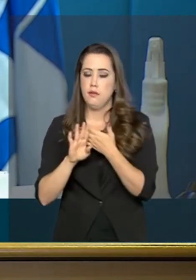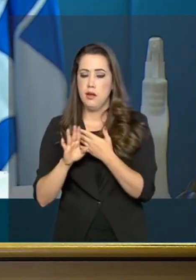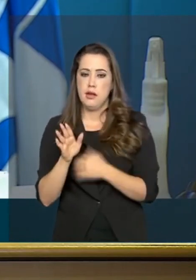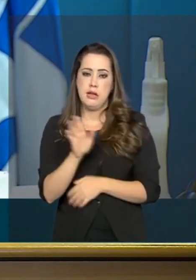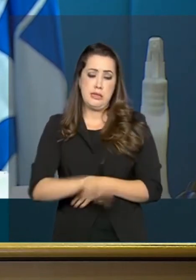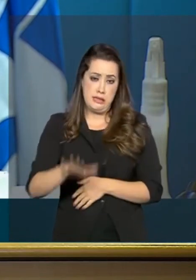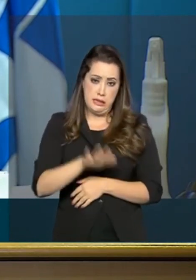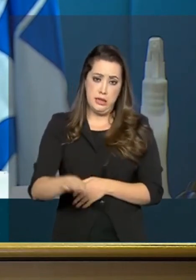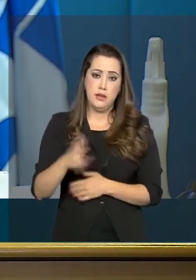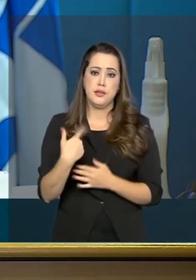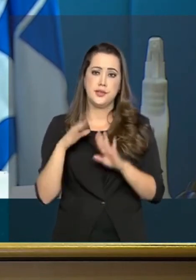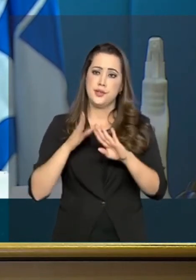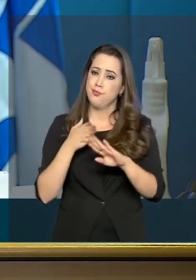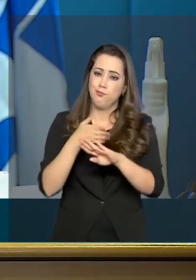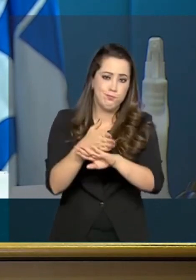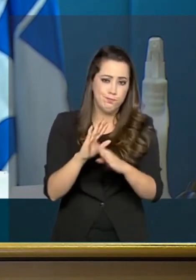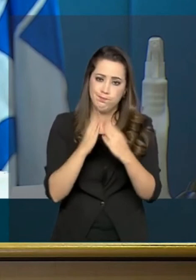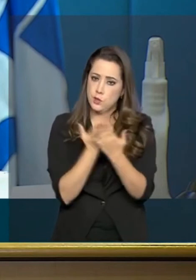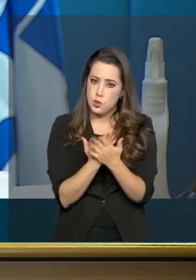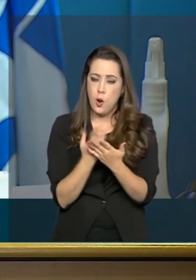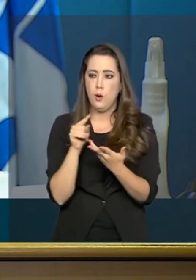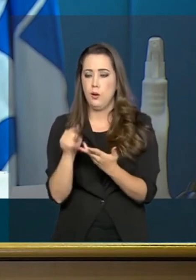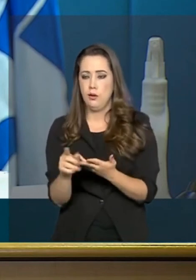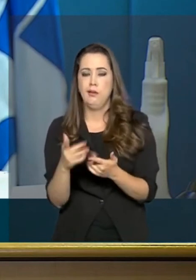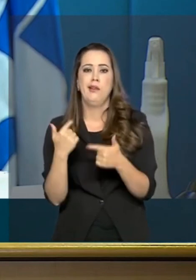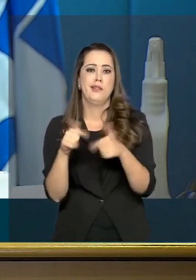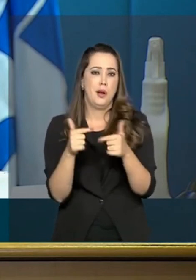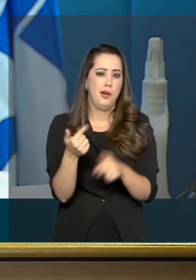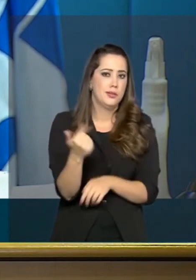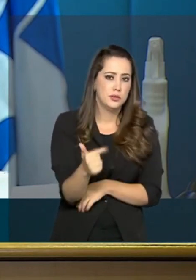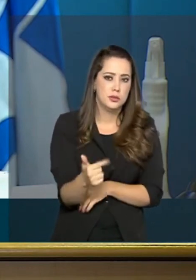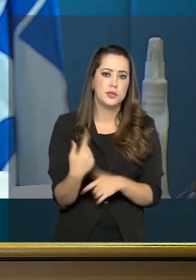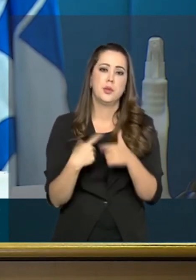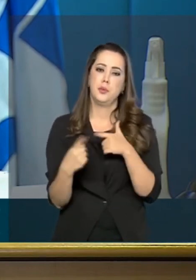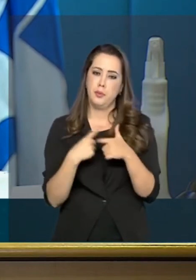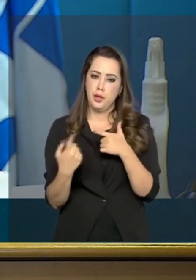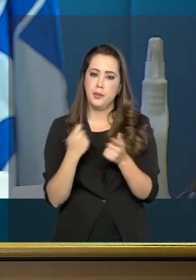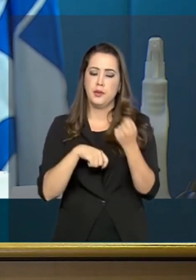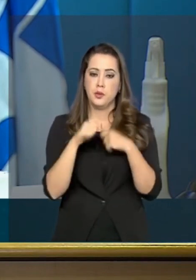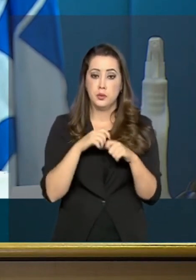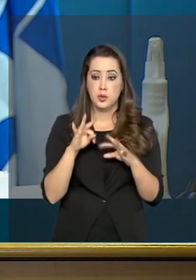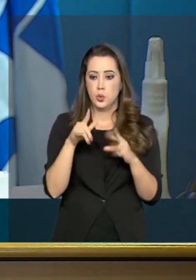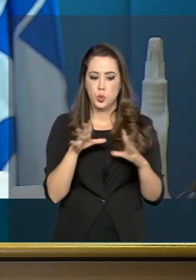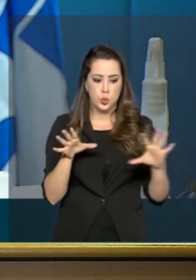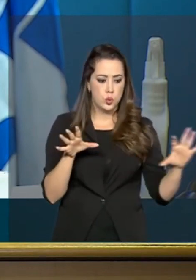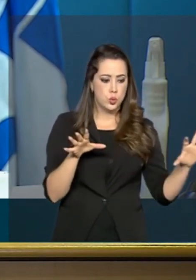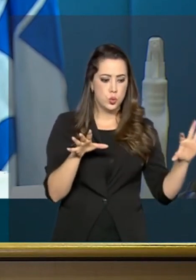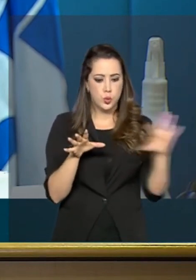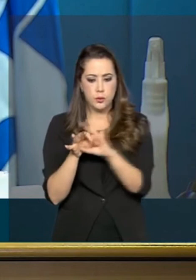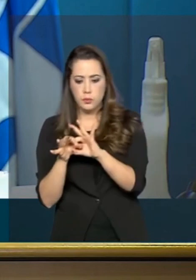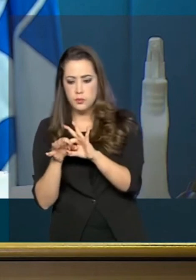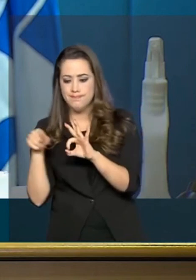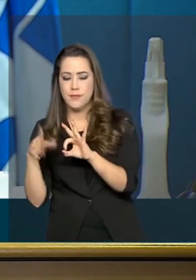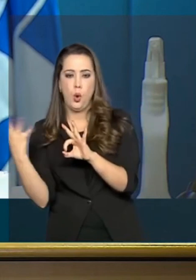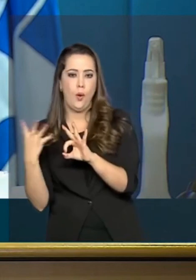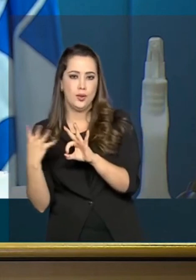para os adultos os trabalhos, e a gente vai ter também os danos à economia, levando, consequentemente, todos esses fatores juntos a um